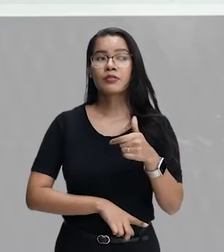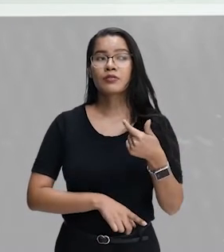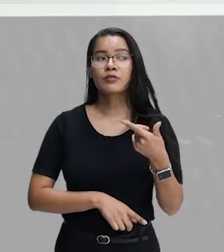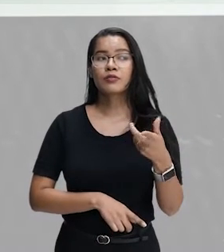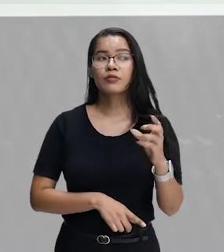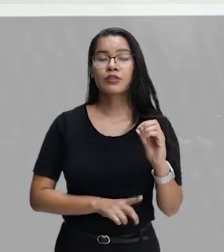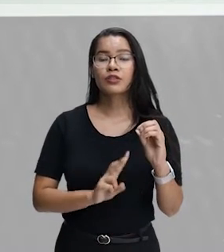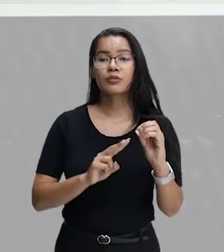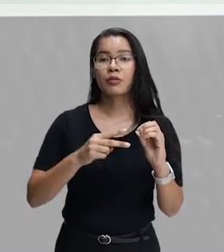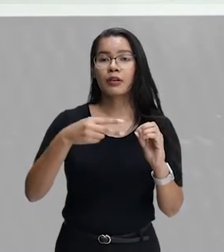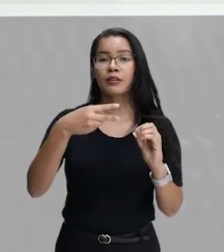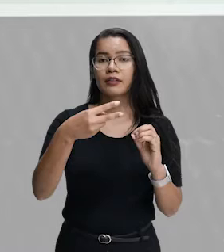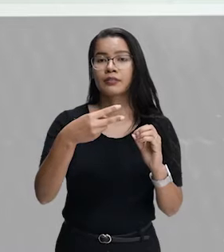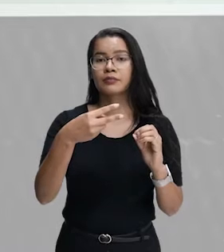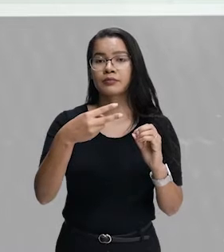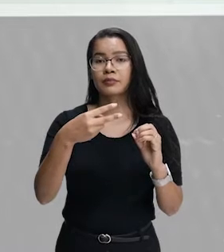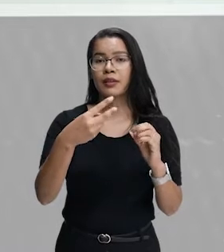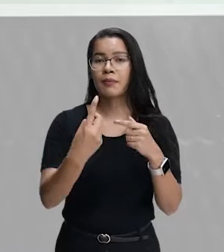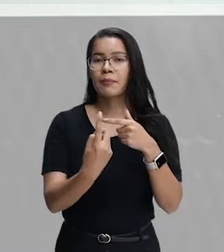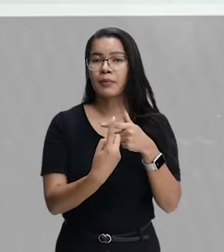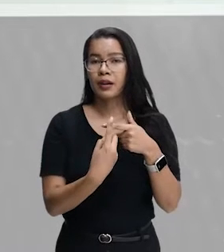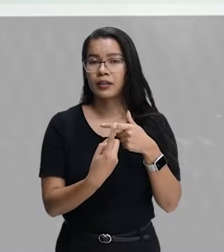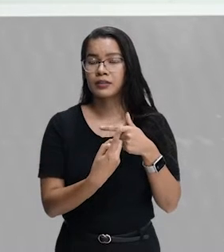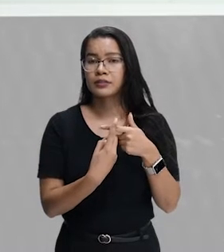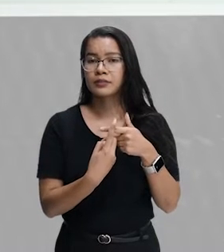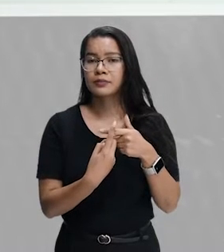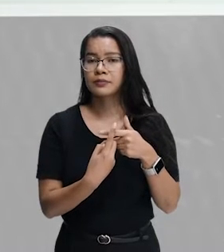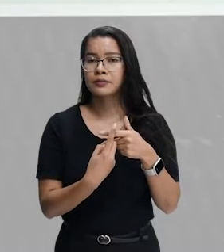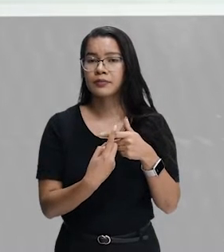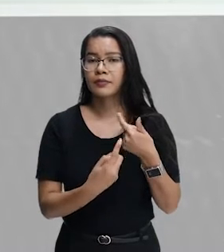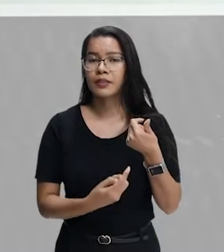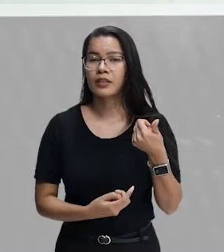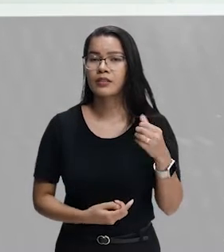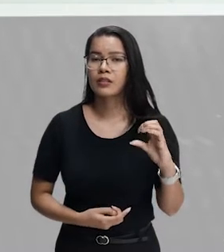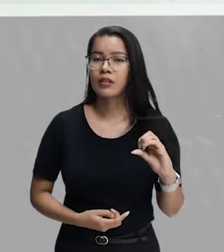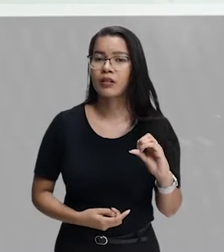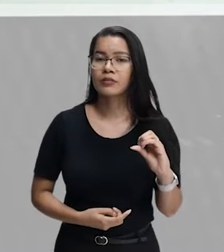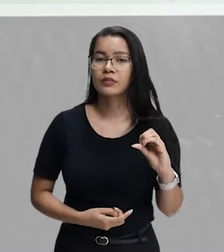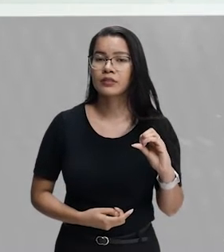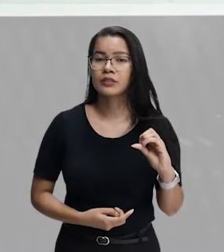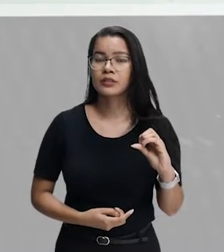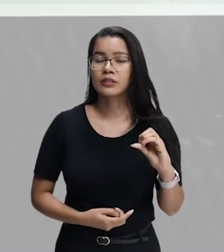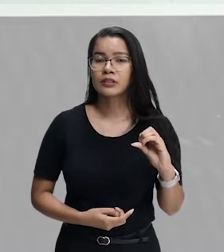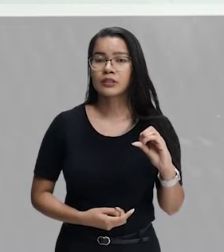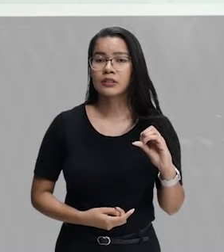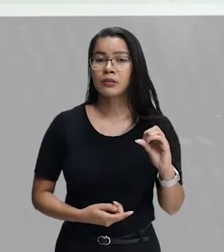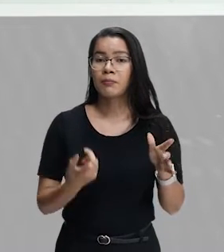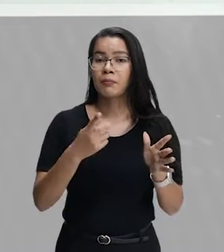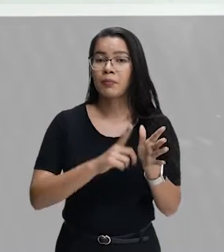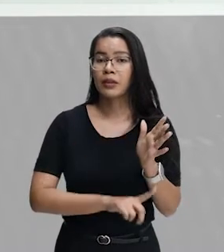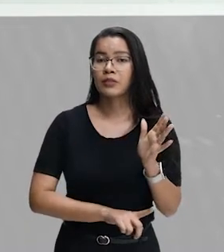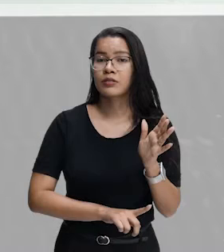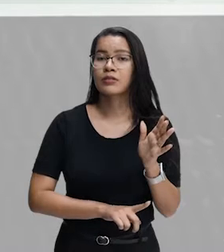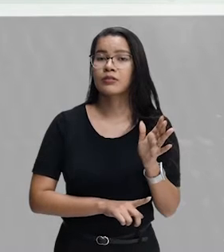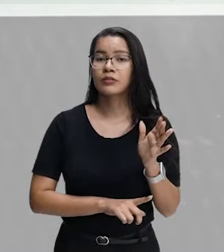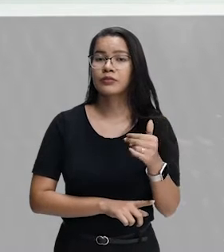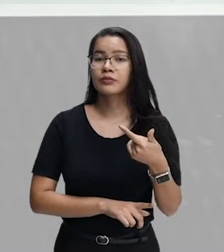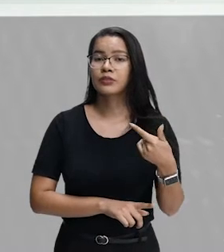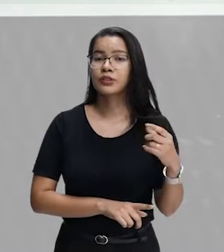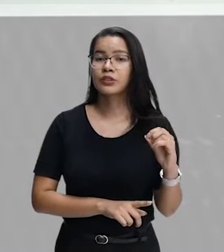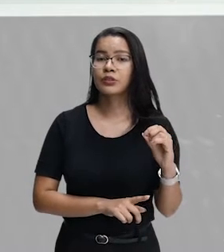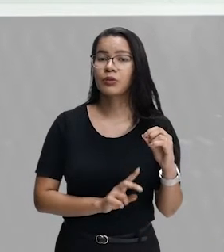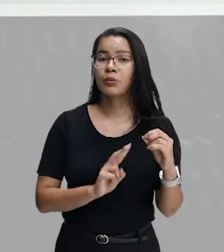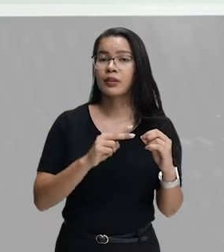ao quadrado, mais 19 menos 20